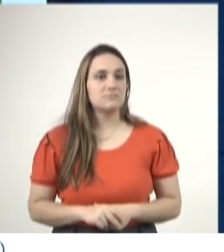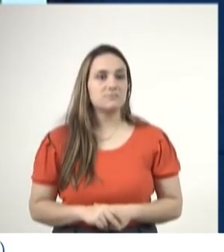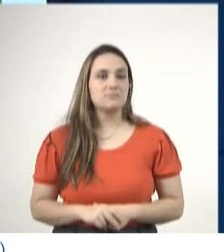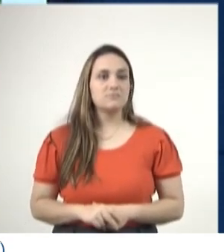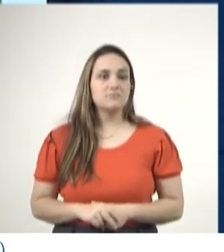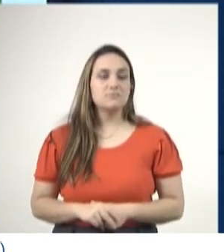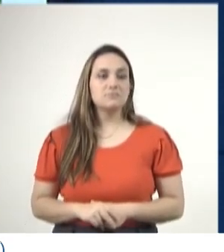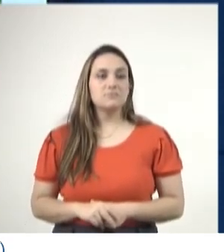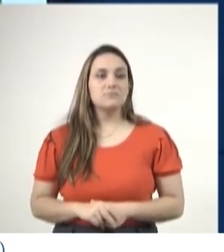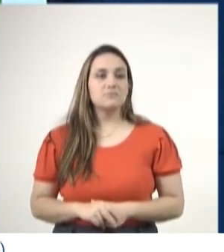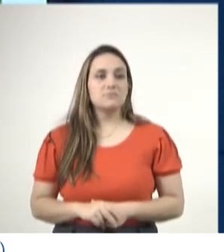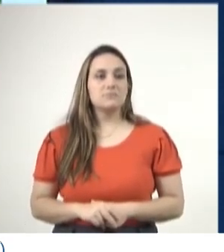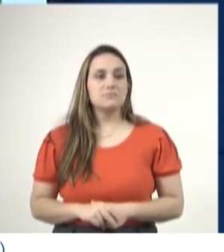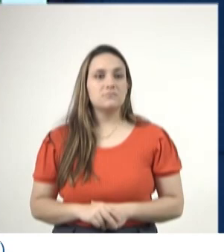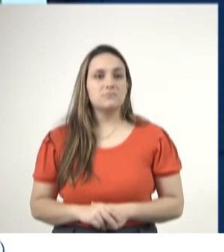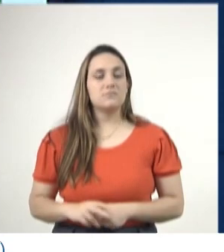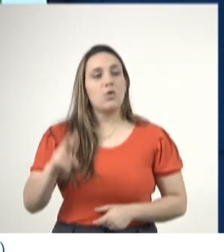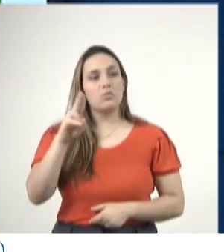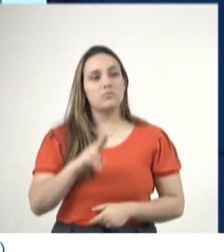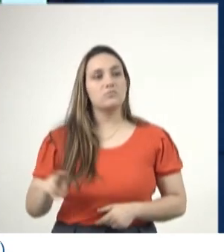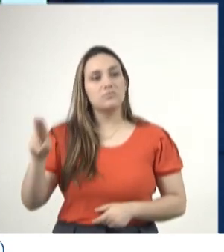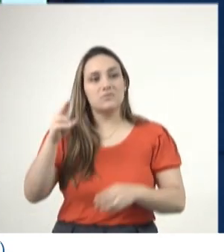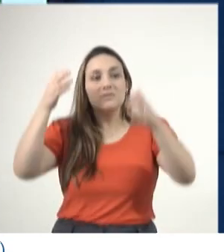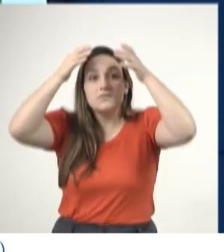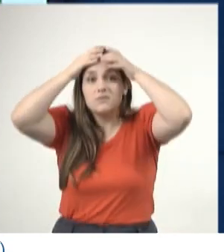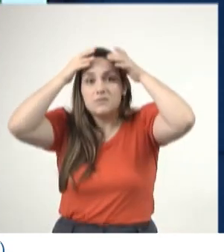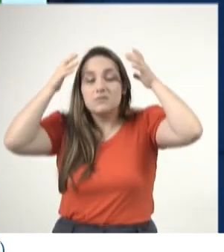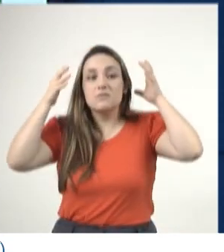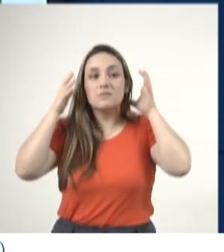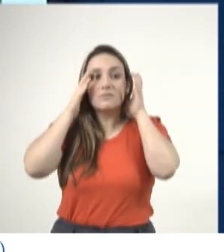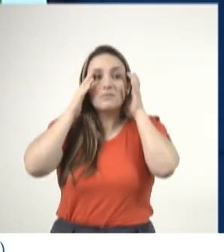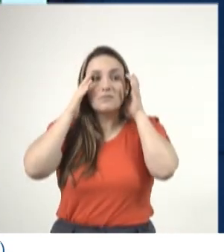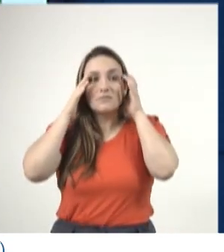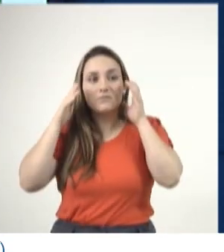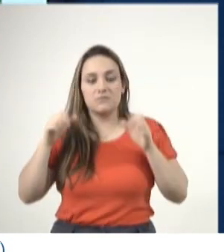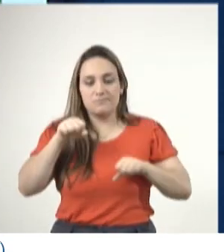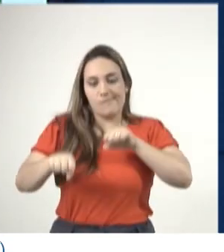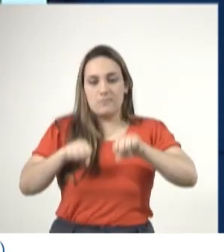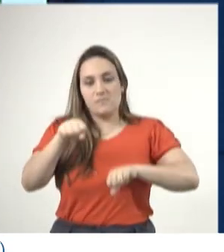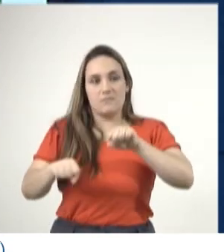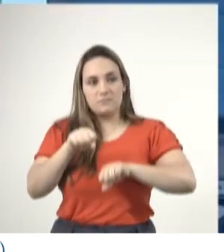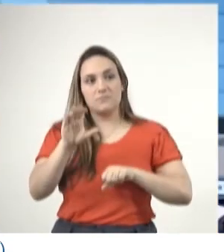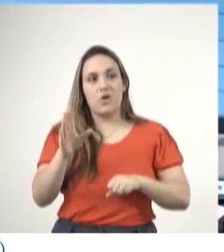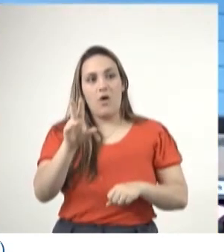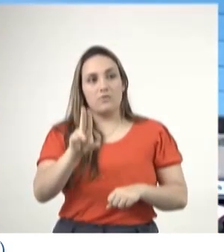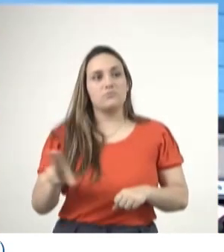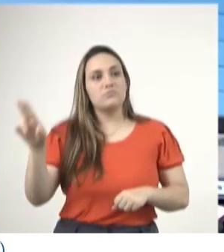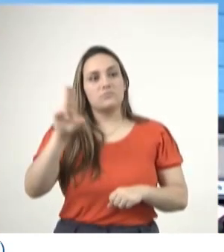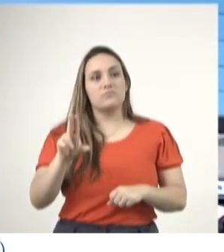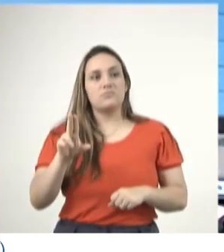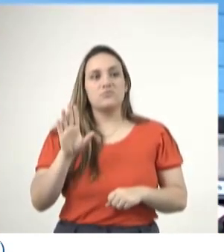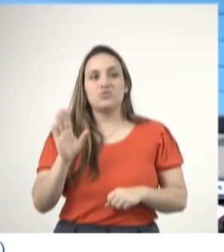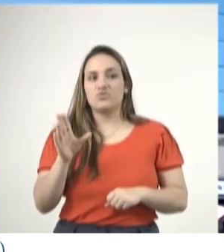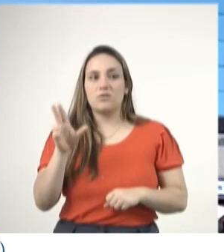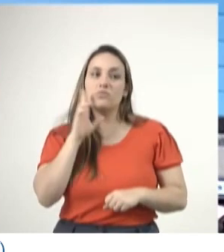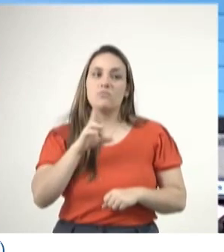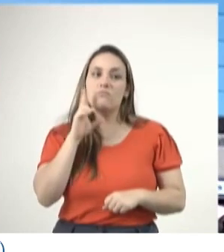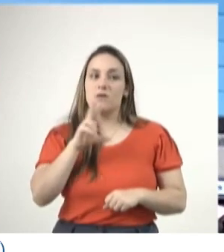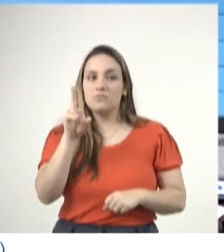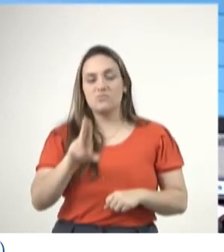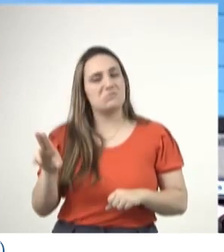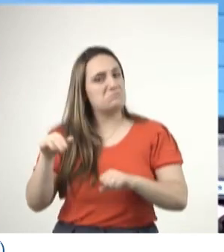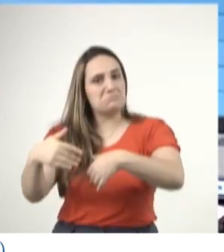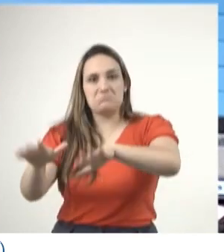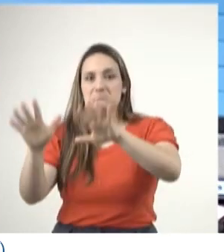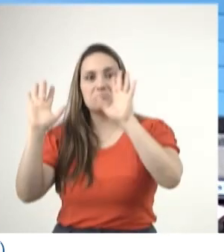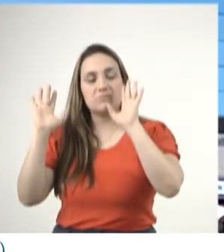já. Utilização obrigatória de capacetes por ciclistas de até 15 anos. Isso já é muito assim lapidado na Suécia. Eles já